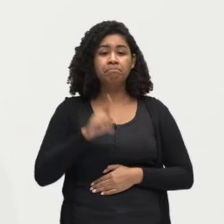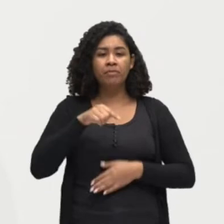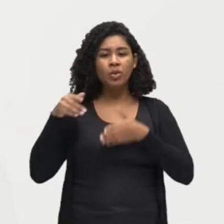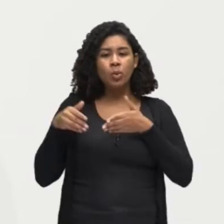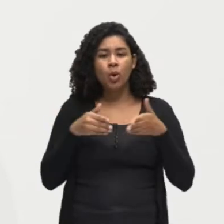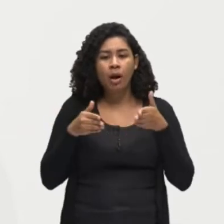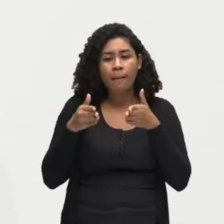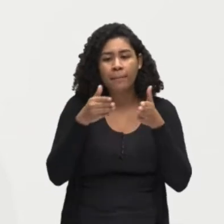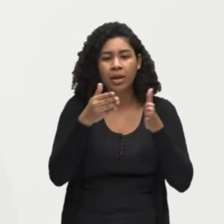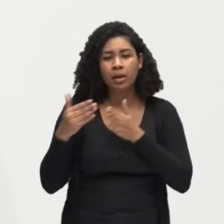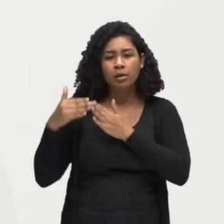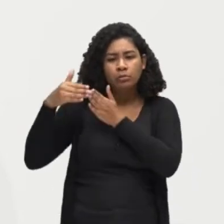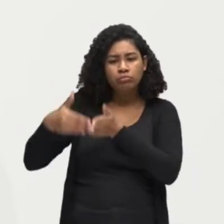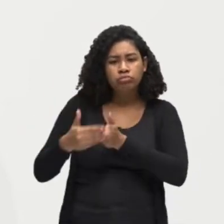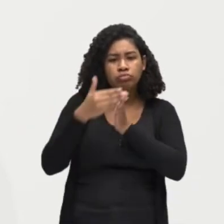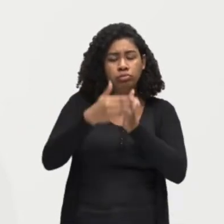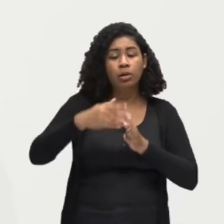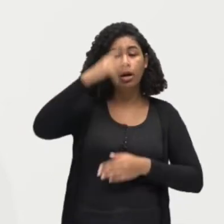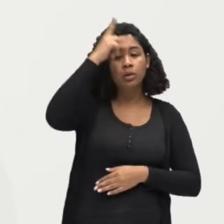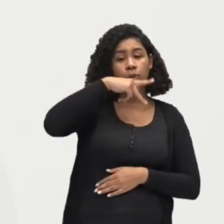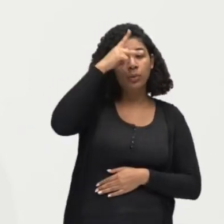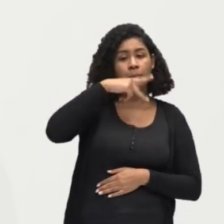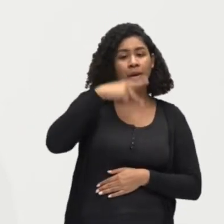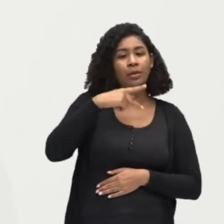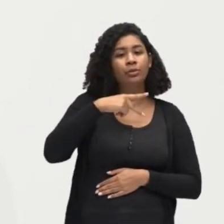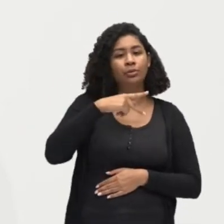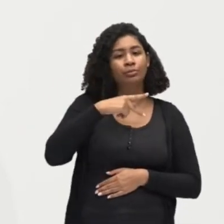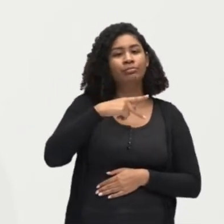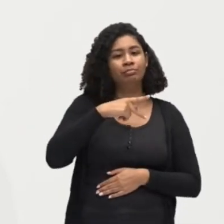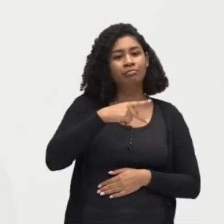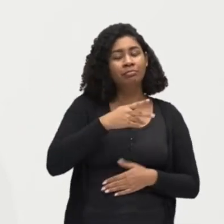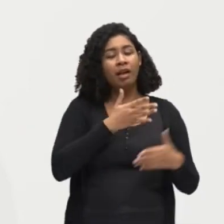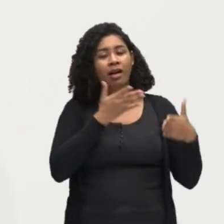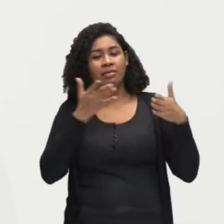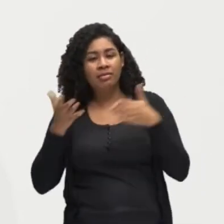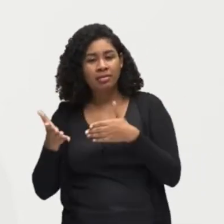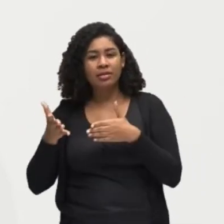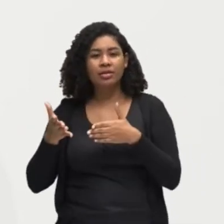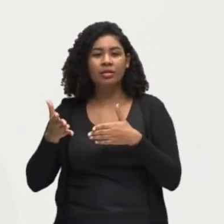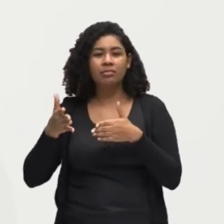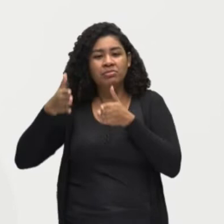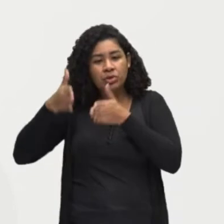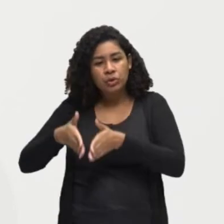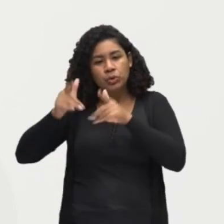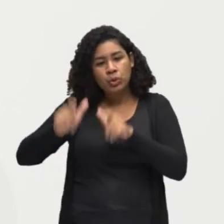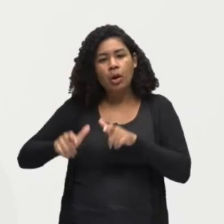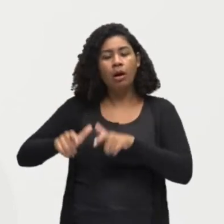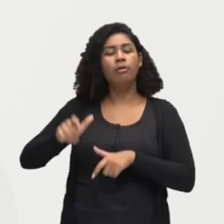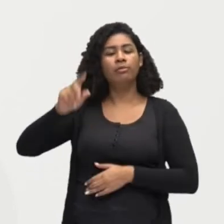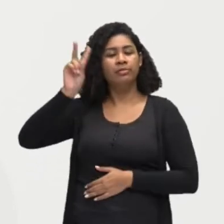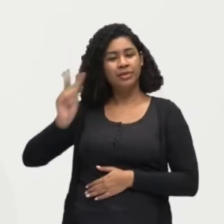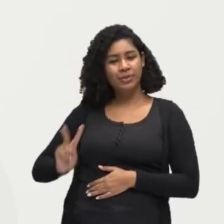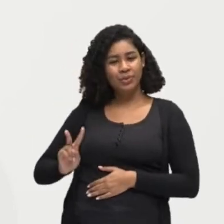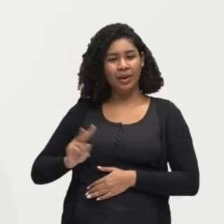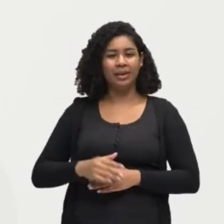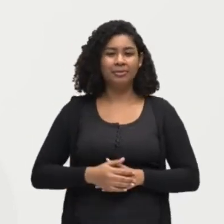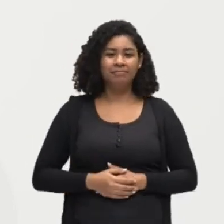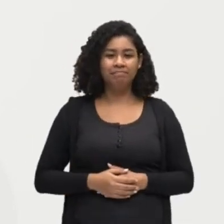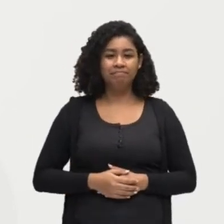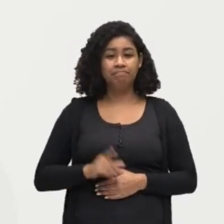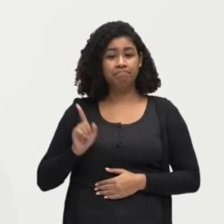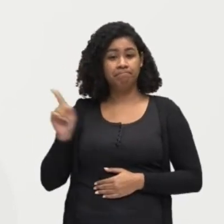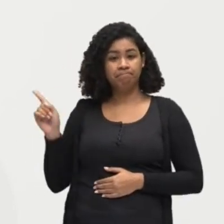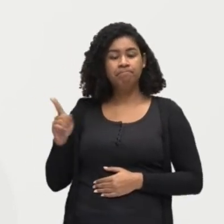de Aguirre do Peru até a Venezuela, de 1560 a 1561. Então, isso aqui foi feito